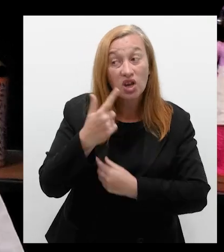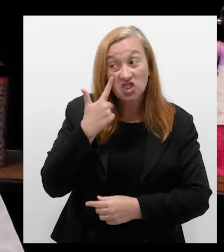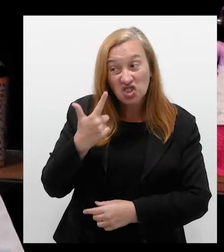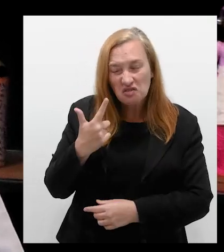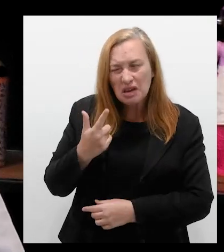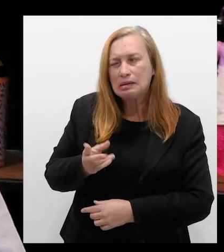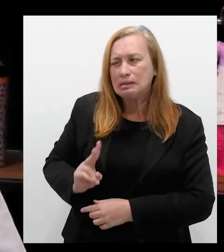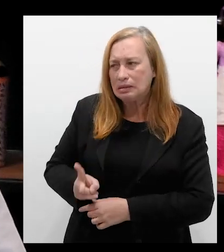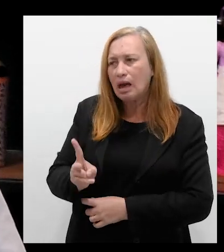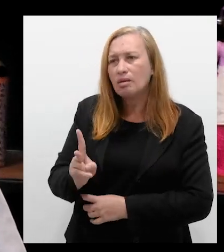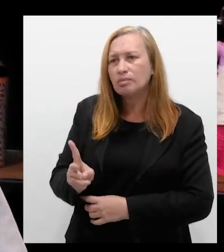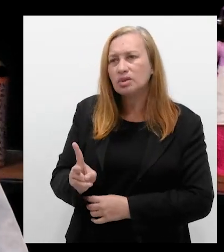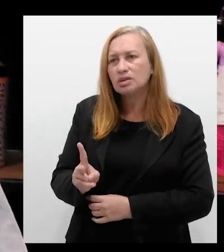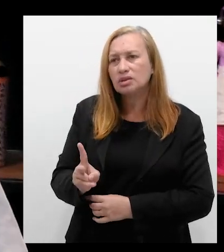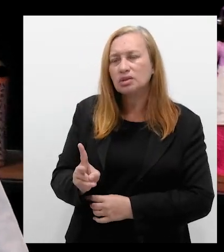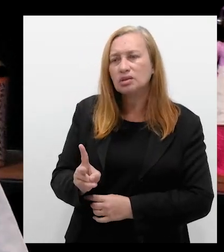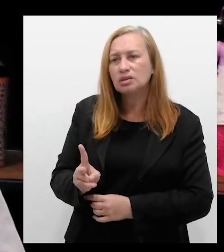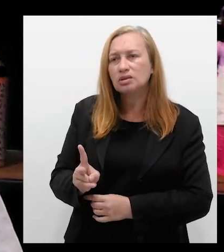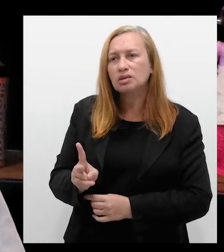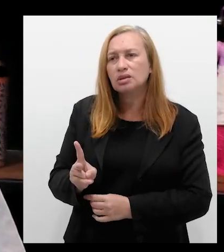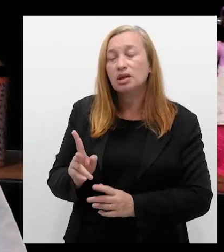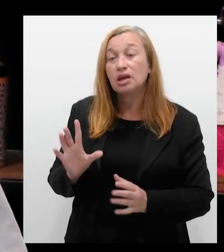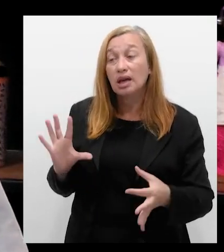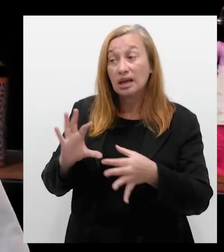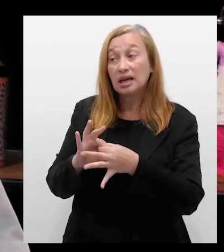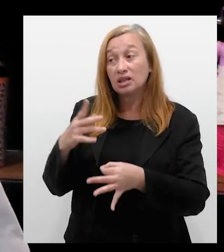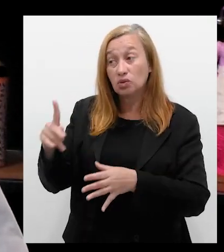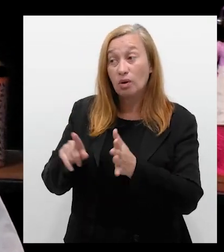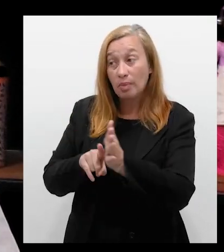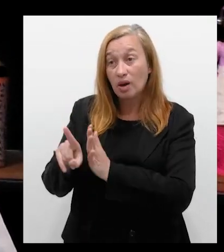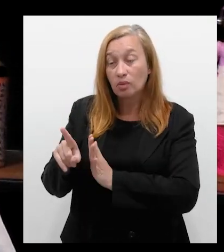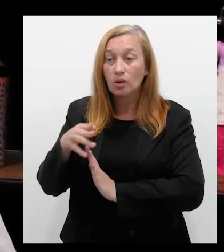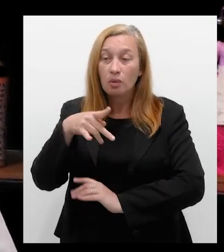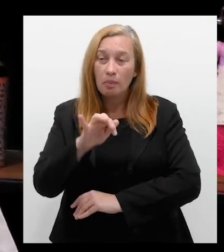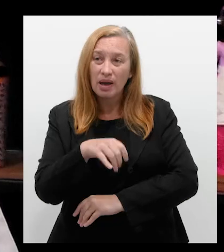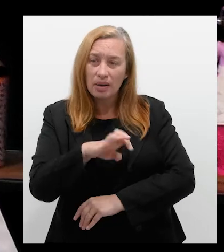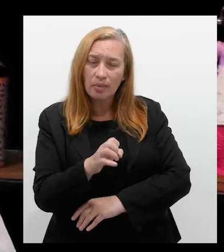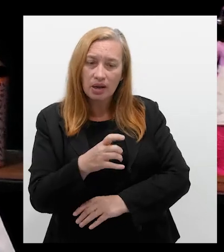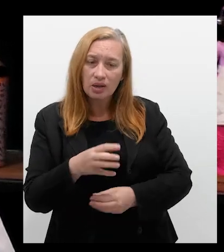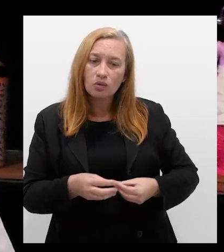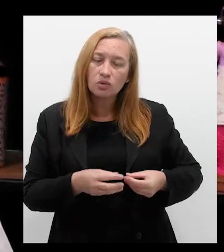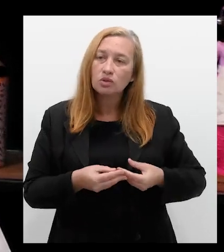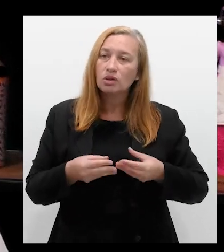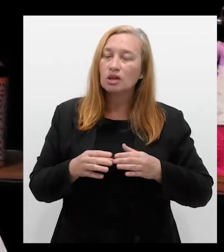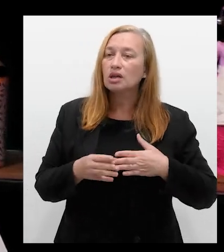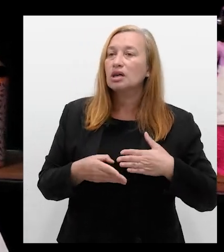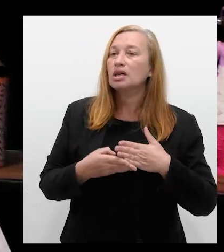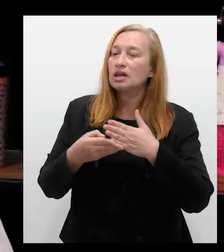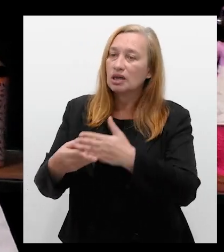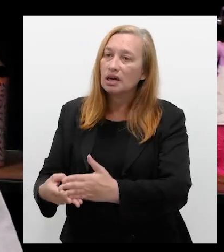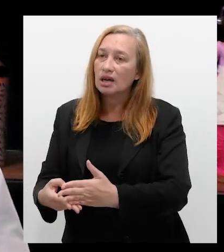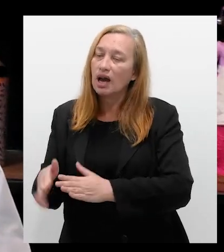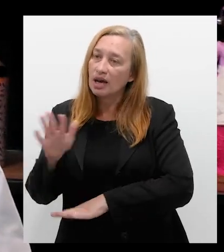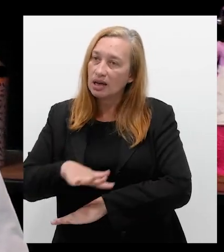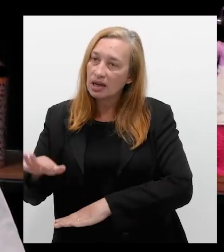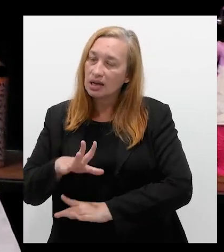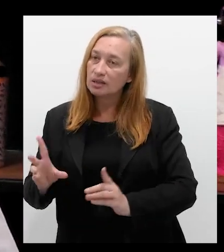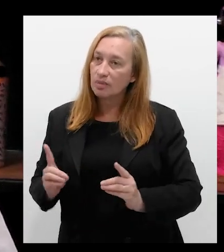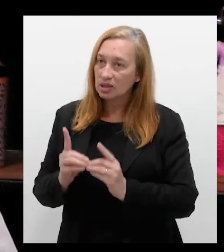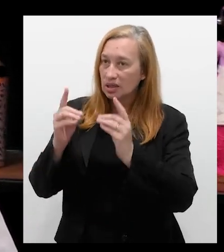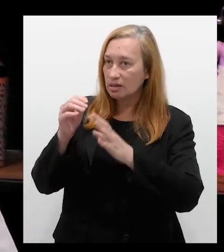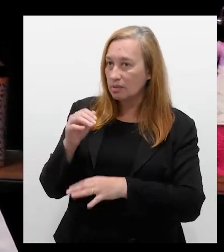gente vê, que condiz com a pergunta que você fez, é que o pai e a mãe, quando levam essa criança para o atendimento,